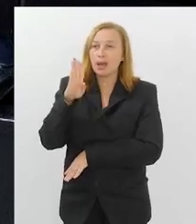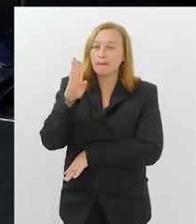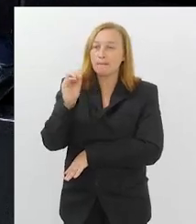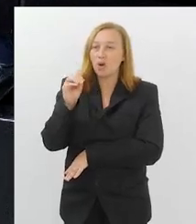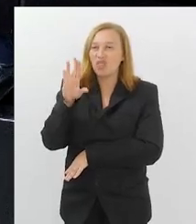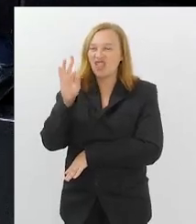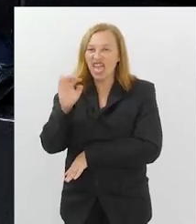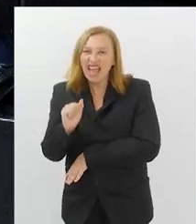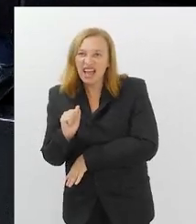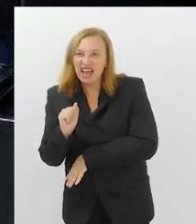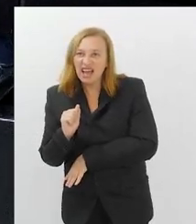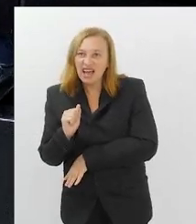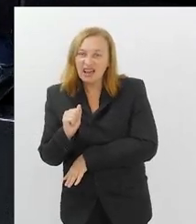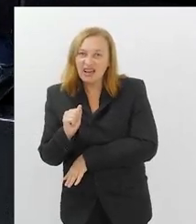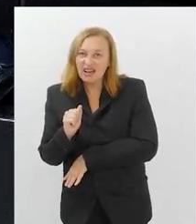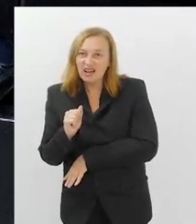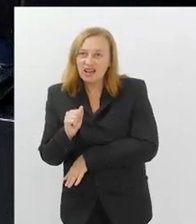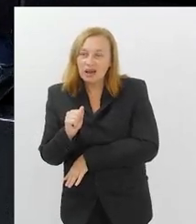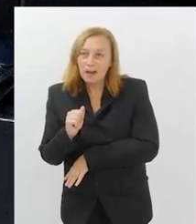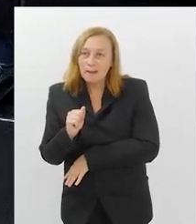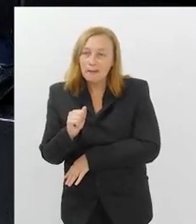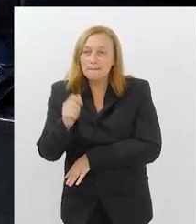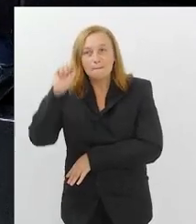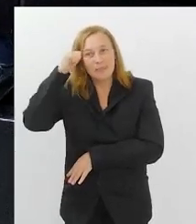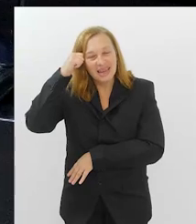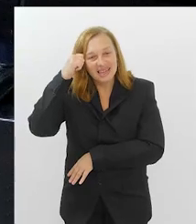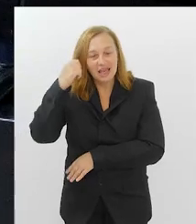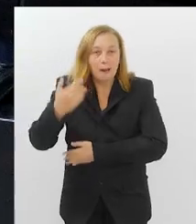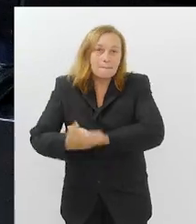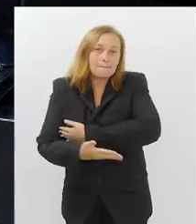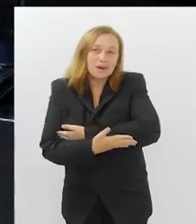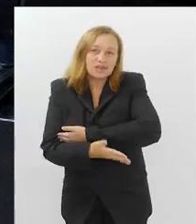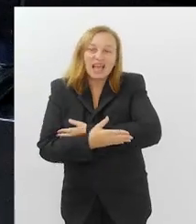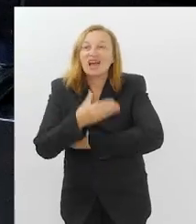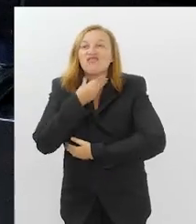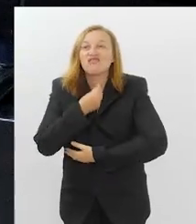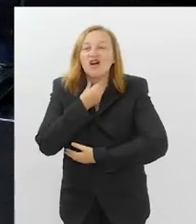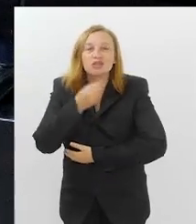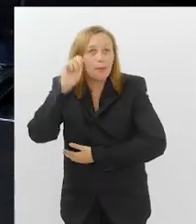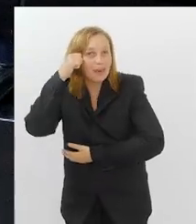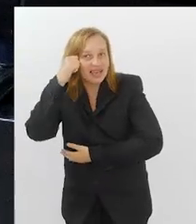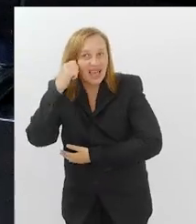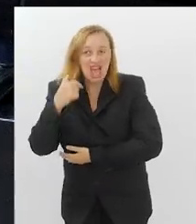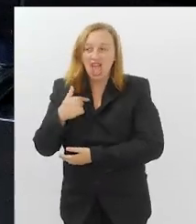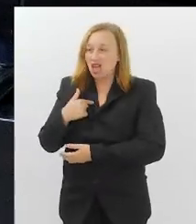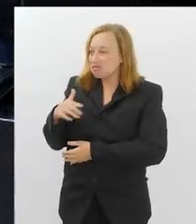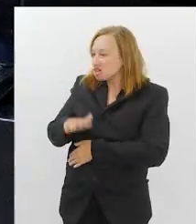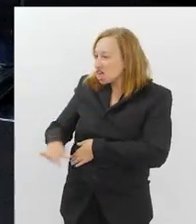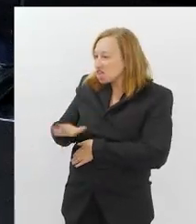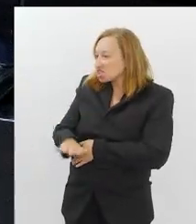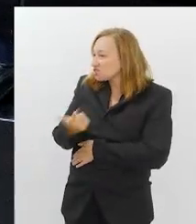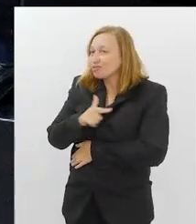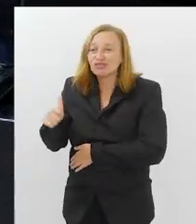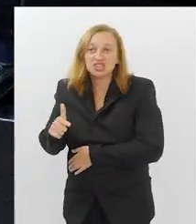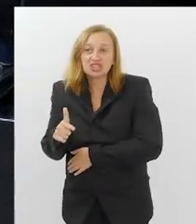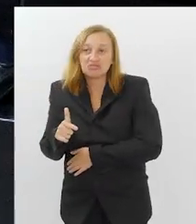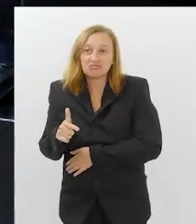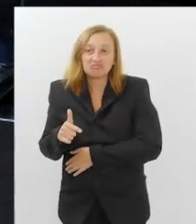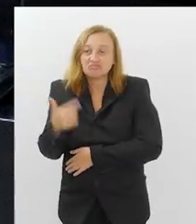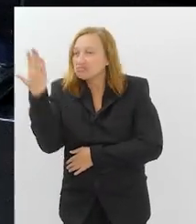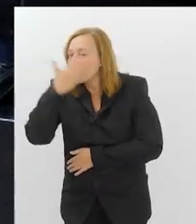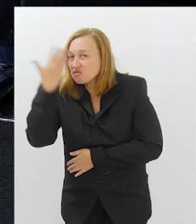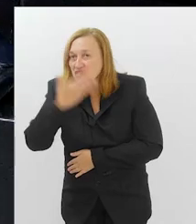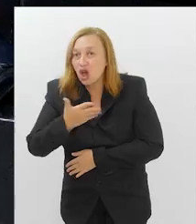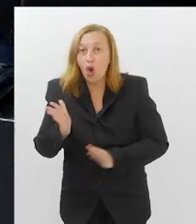boneca preta. E todo mundo pergunta por que boneca preta. Porque na minha época de infância eu não tive boneca preta, porque não existia boneca